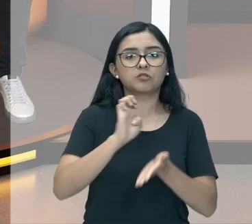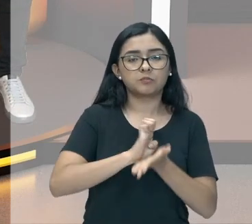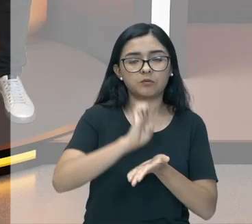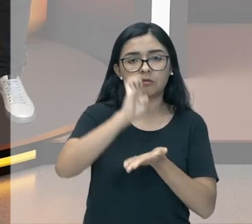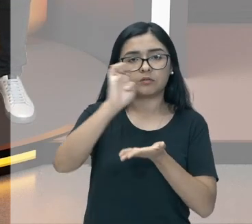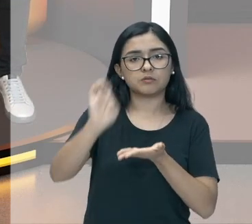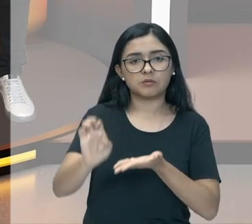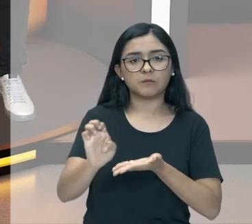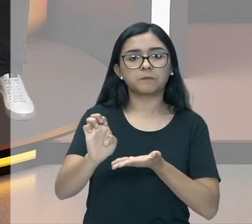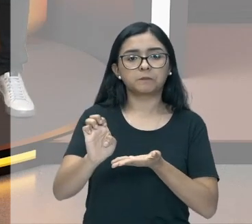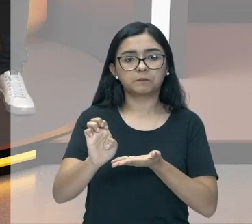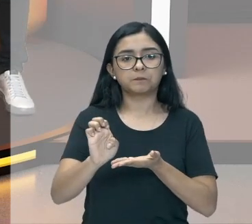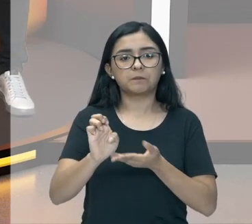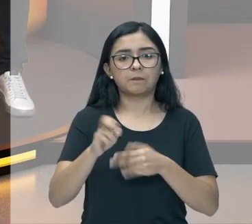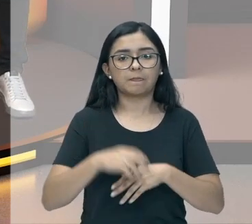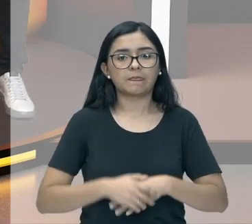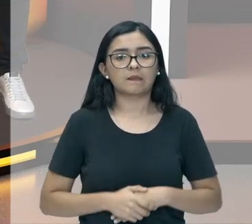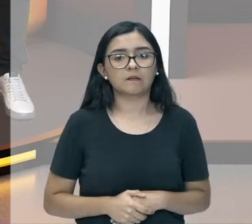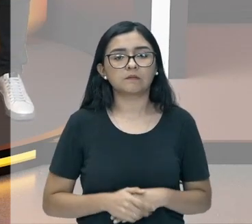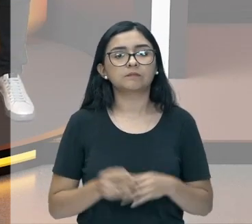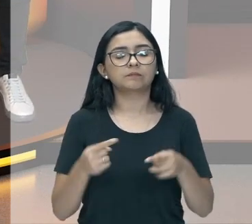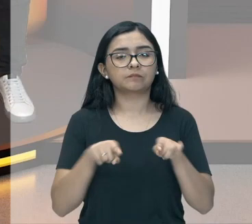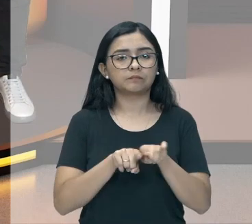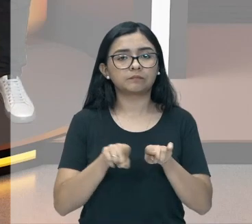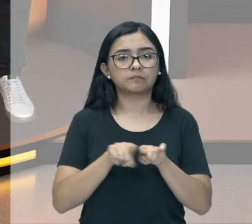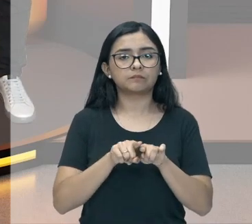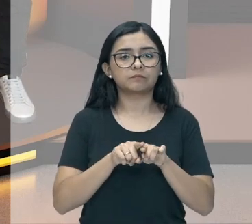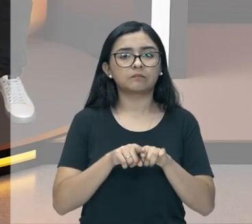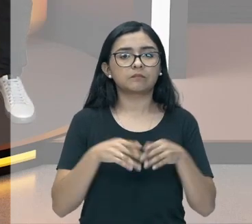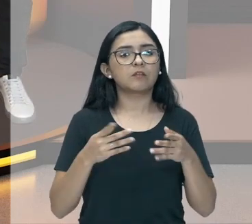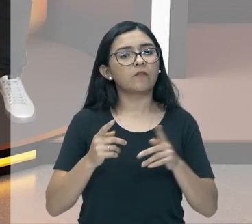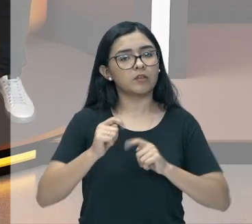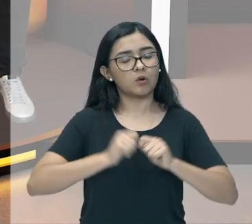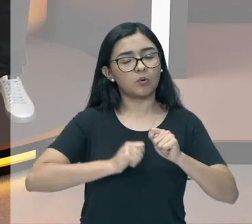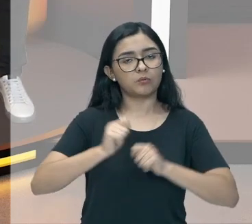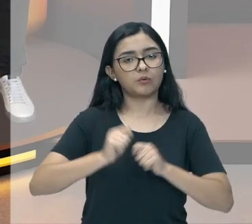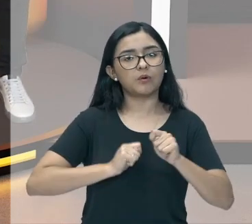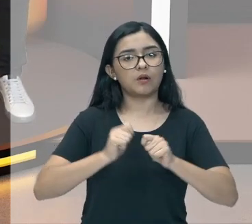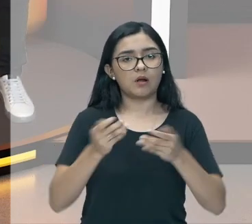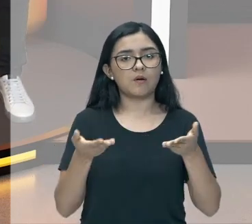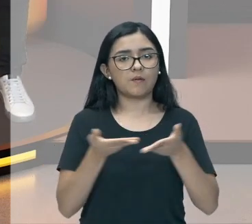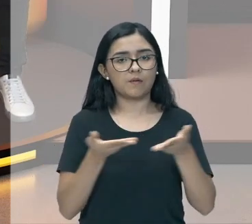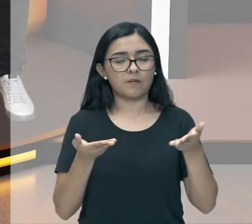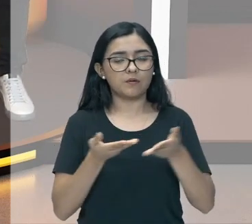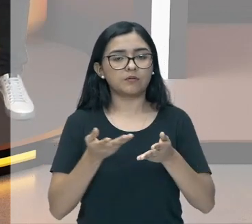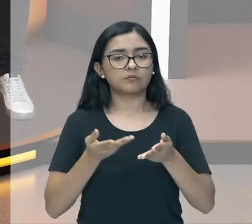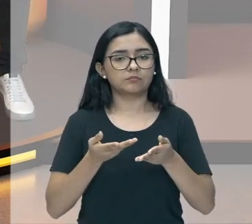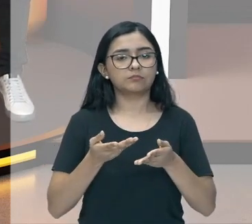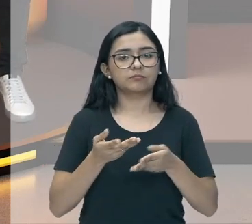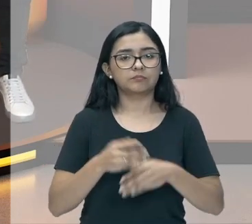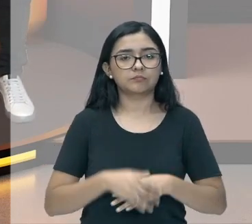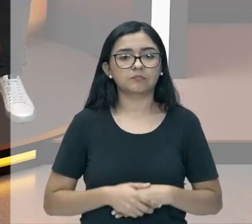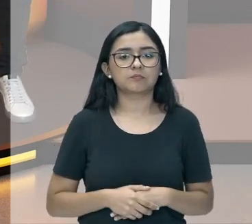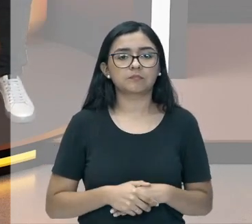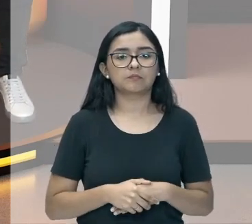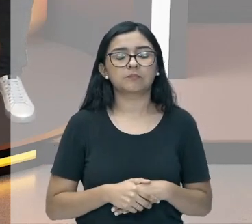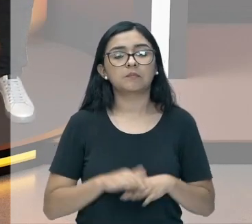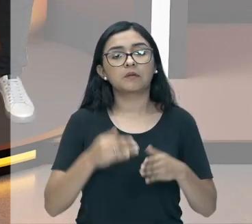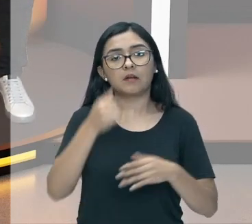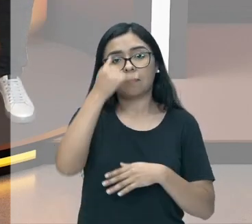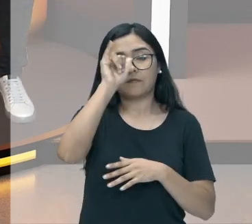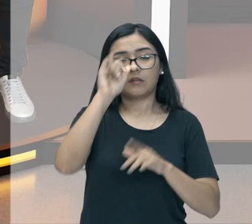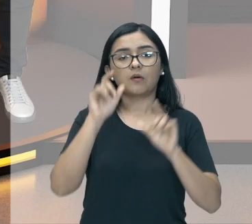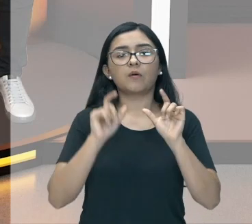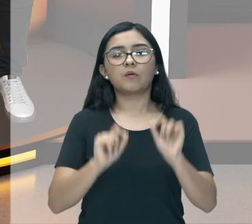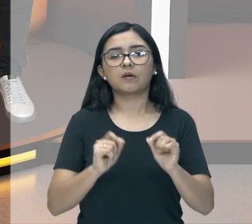colônias e suas manufaturas seriam controladas para que não viessem ameaçar a